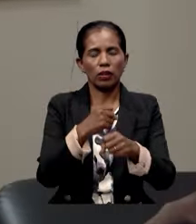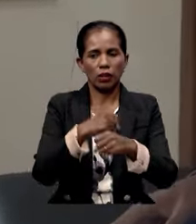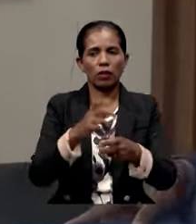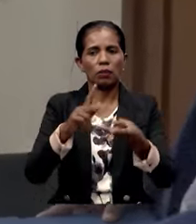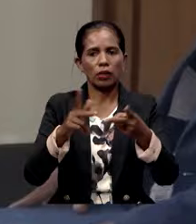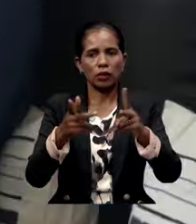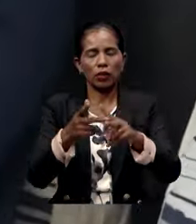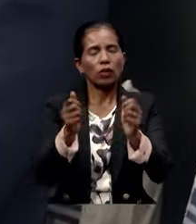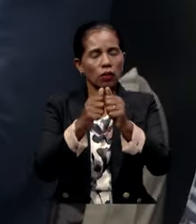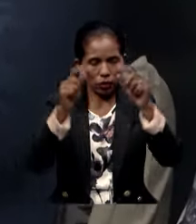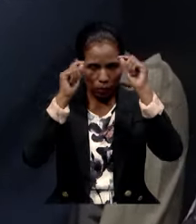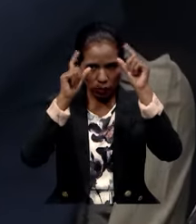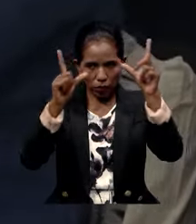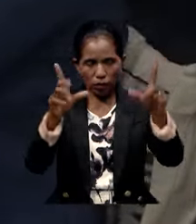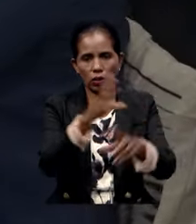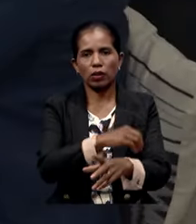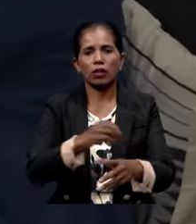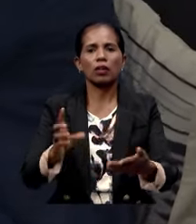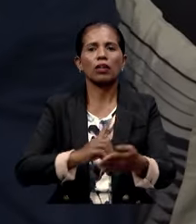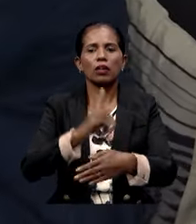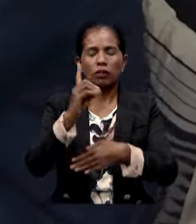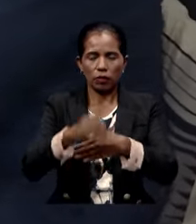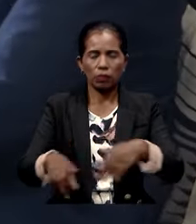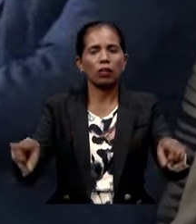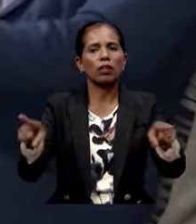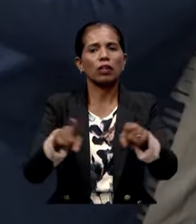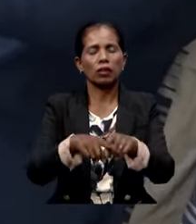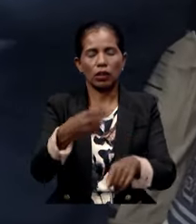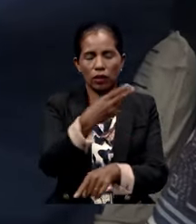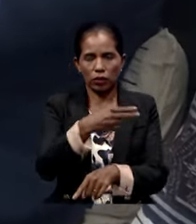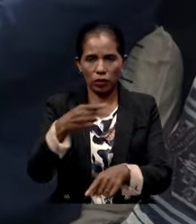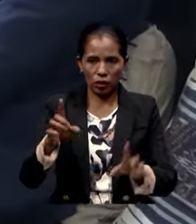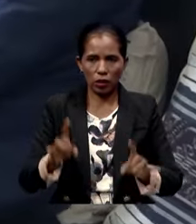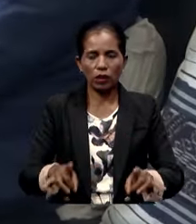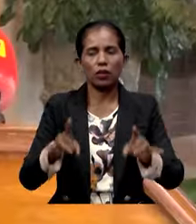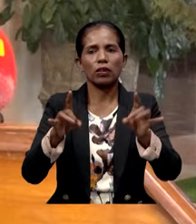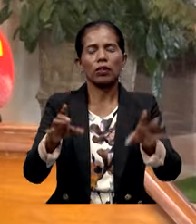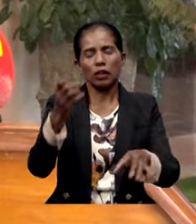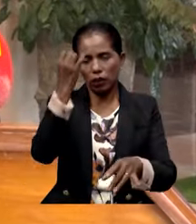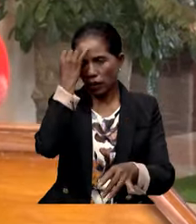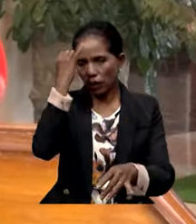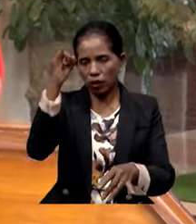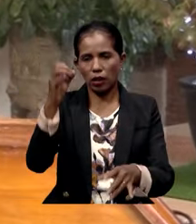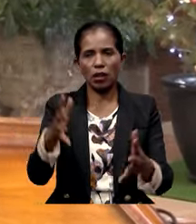o Timor-Leste, Liu-Liu e a área de defesa Macanesan, Indonésia, Austrália, Índia,